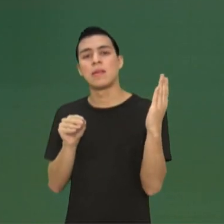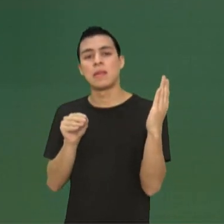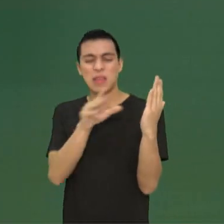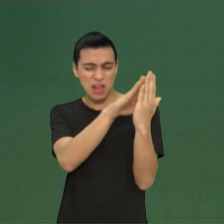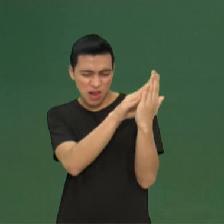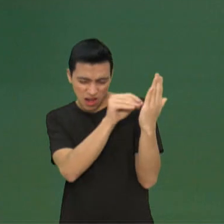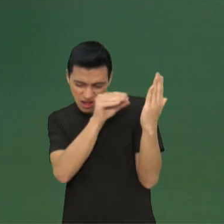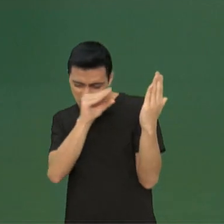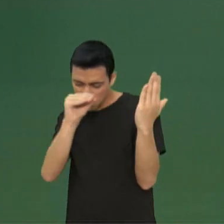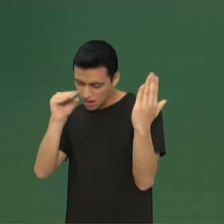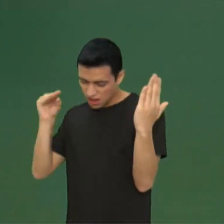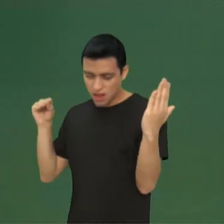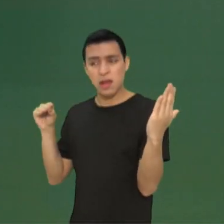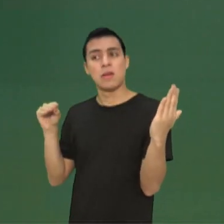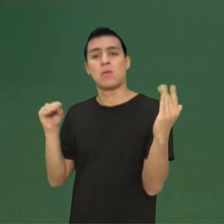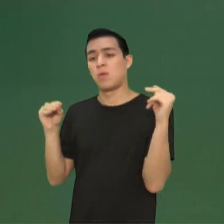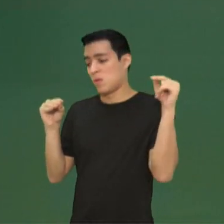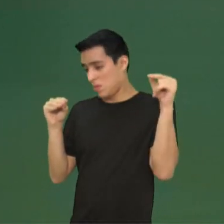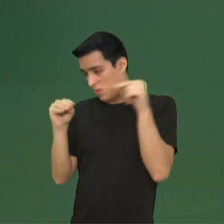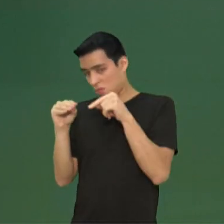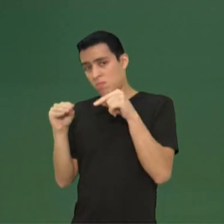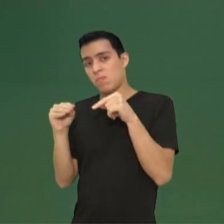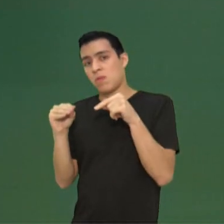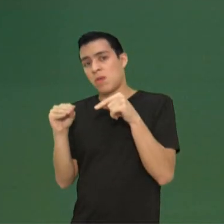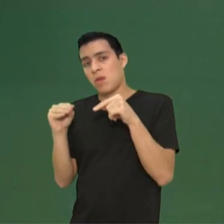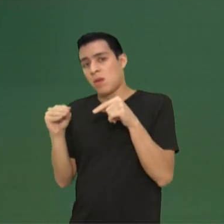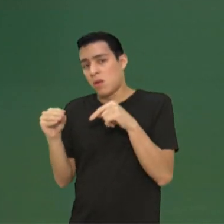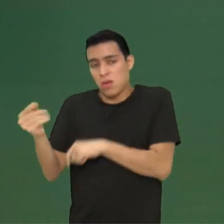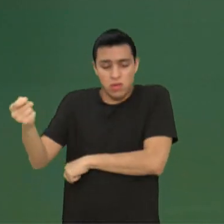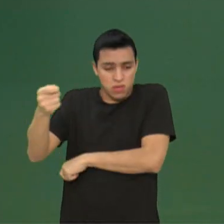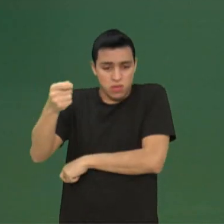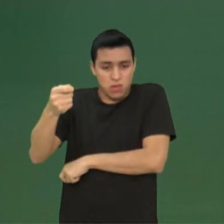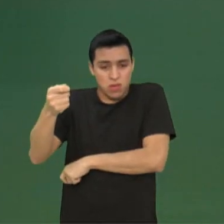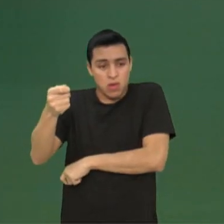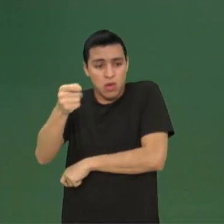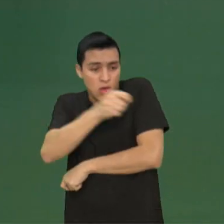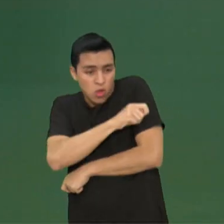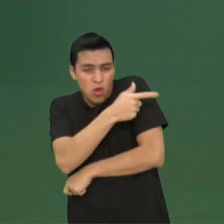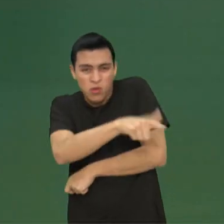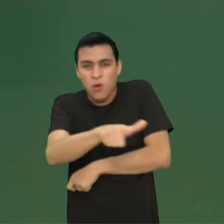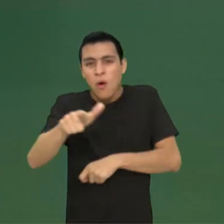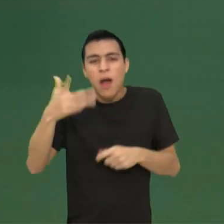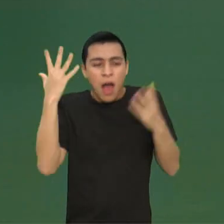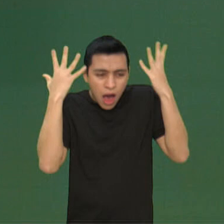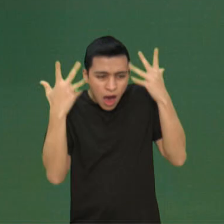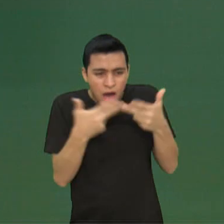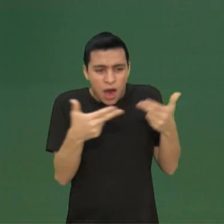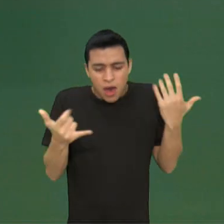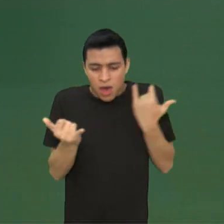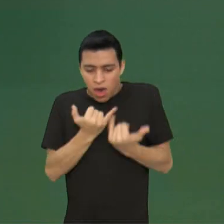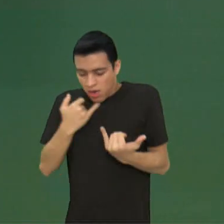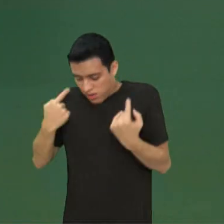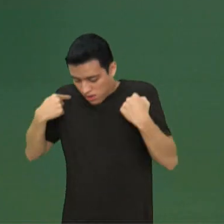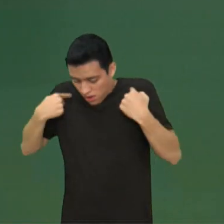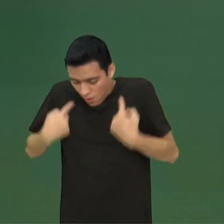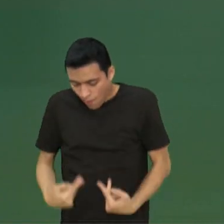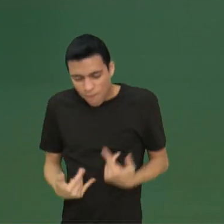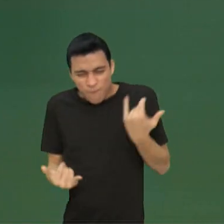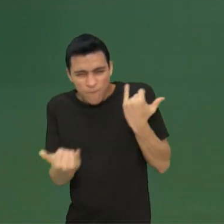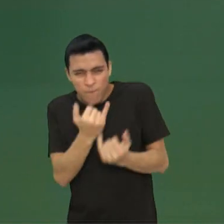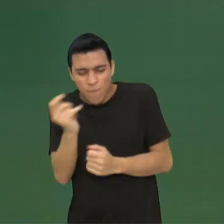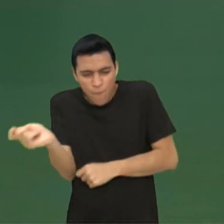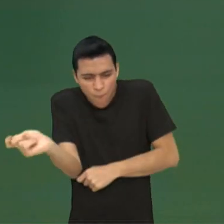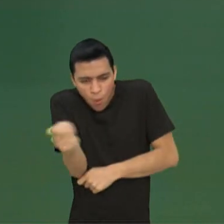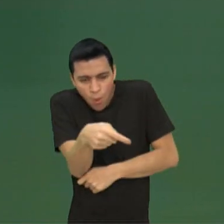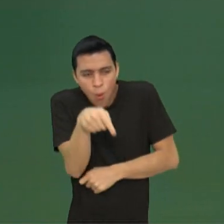Faço cópias. Injeto no corpo de outros animais primeiro, que tem um sistema imunológico parecido com o de humanos.